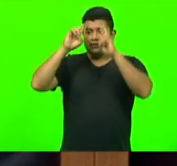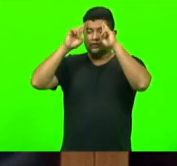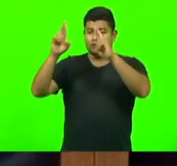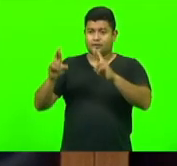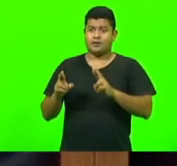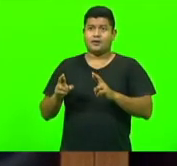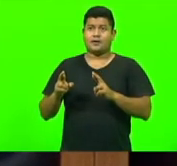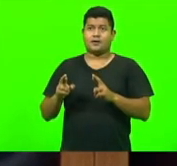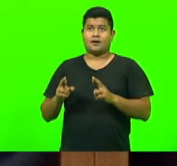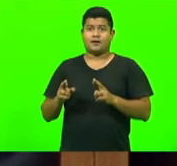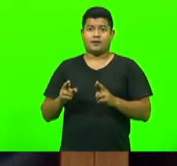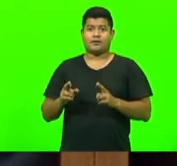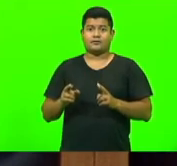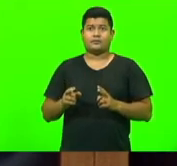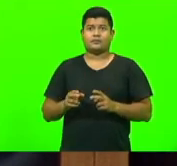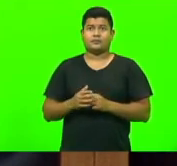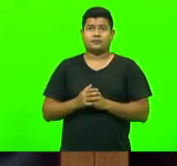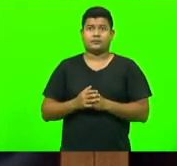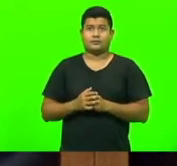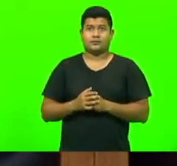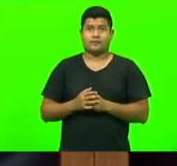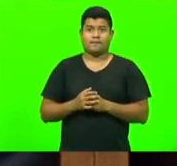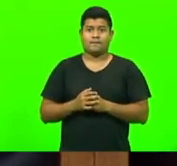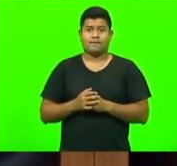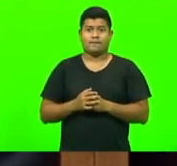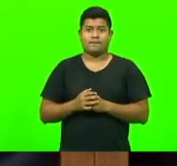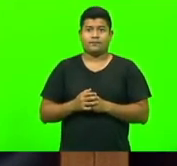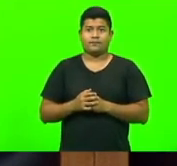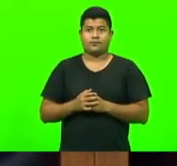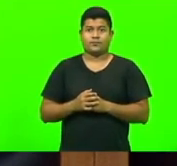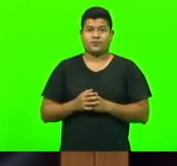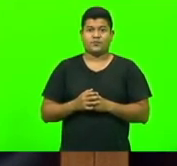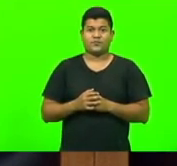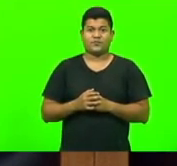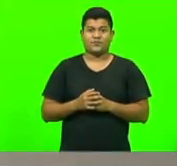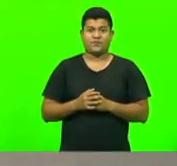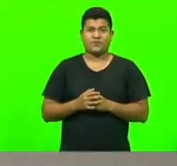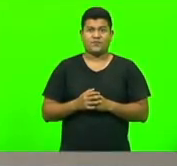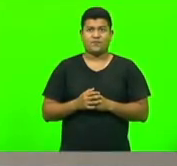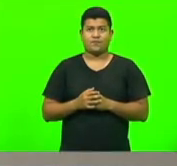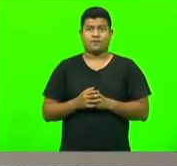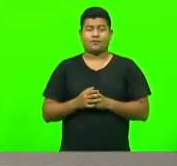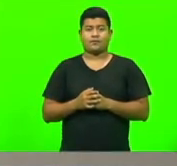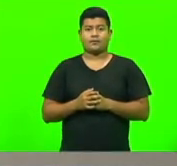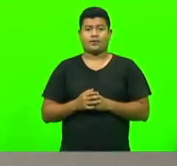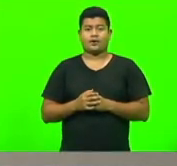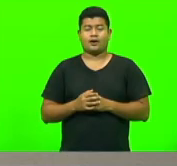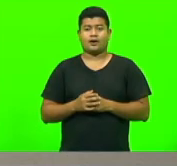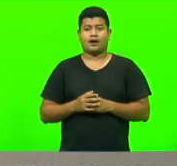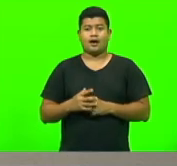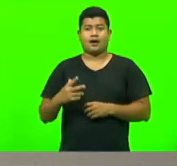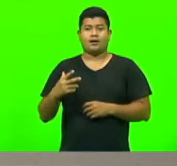tá? A continuidade do debate. A febre amarela está na PNI, presidente, deputado.